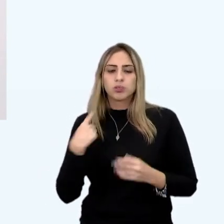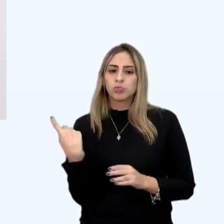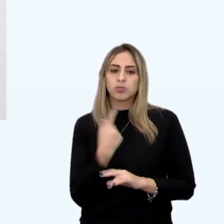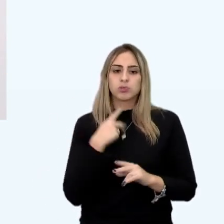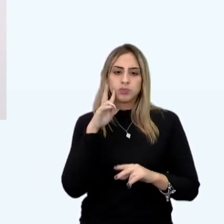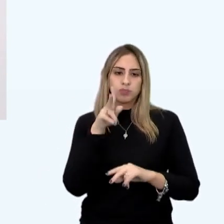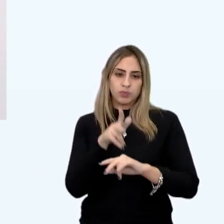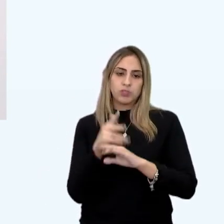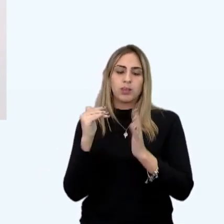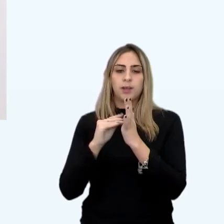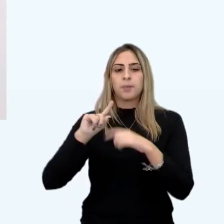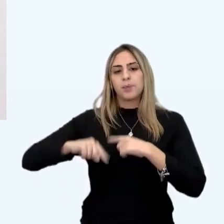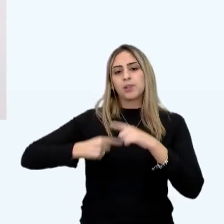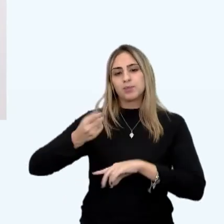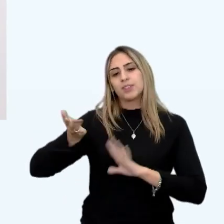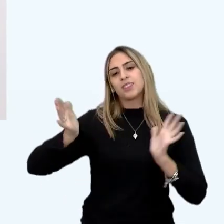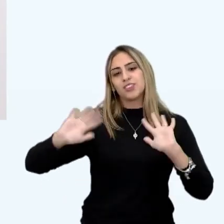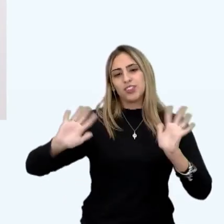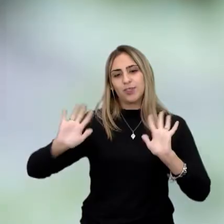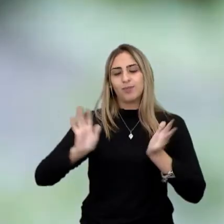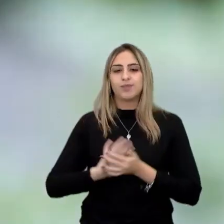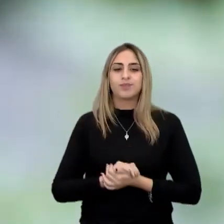vídeos. Até a próxima, tchau!